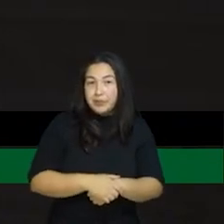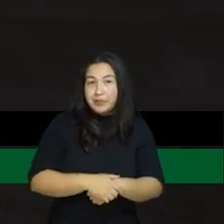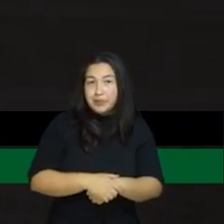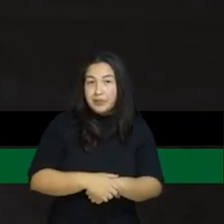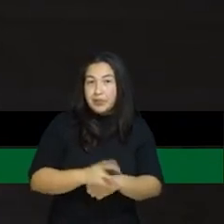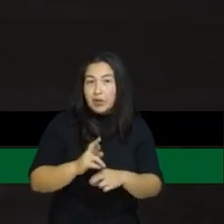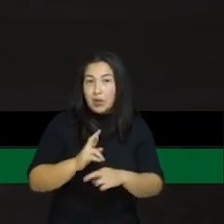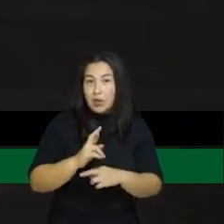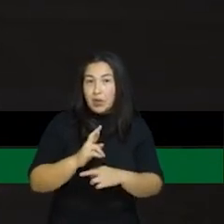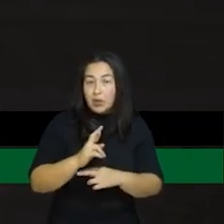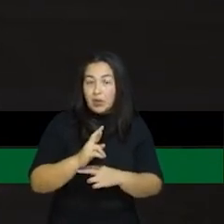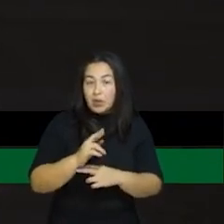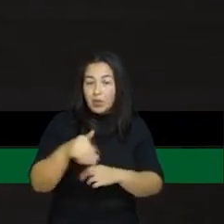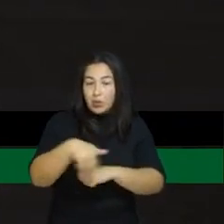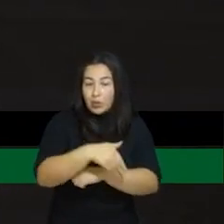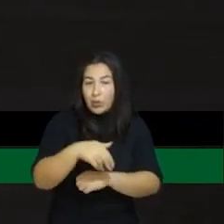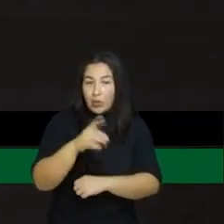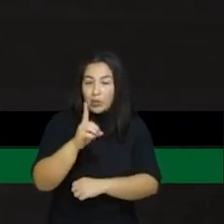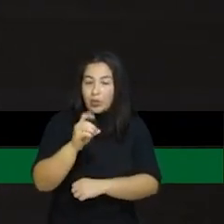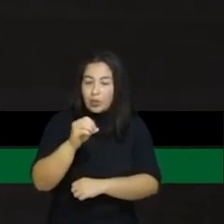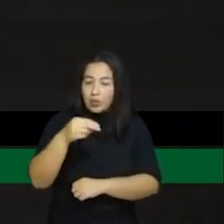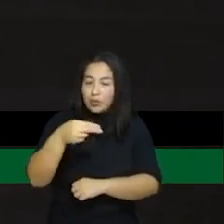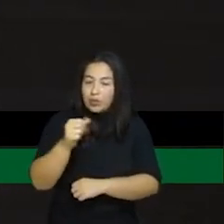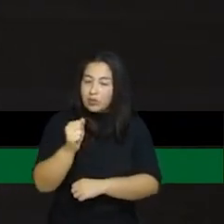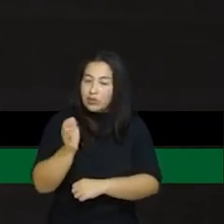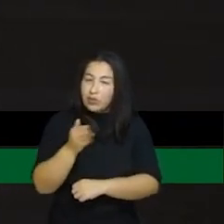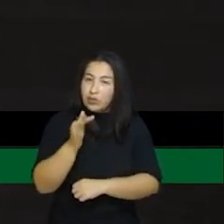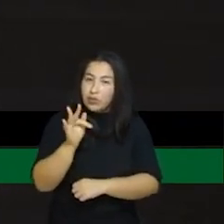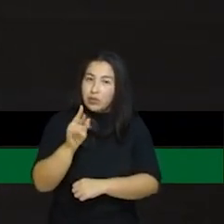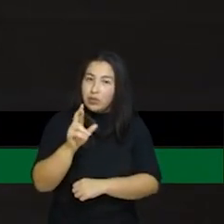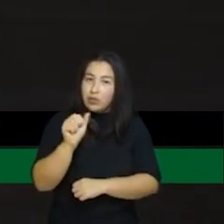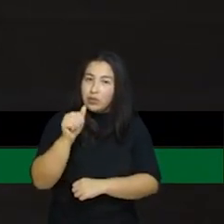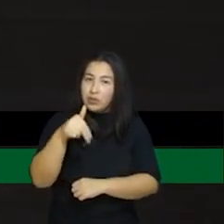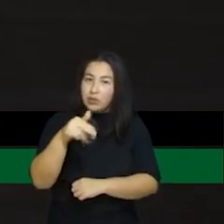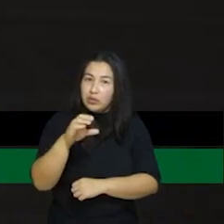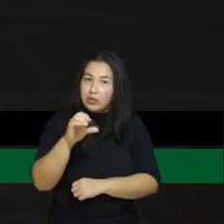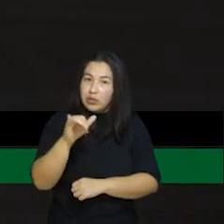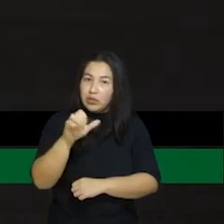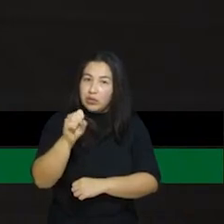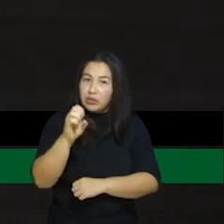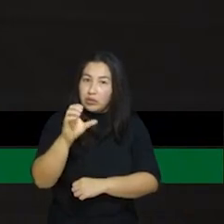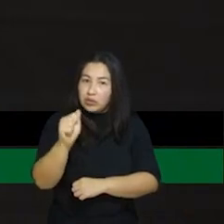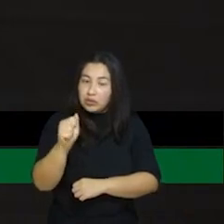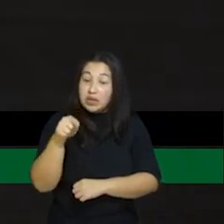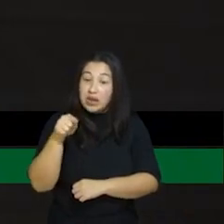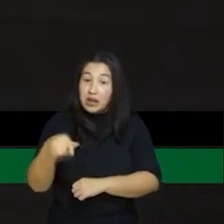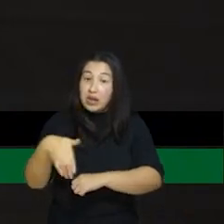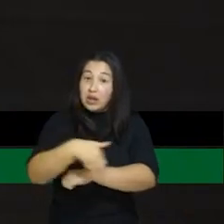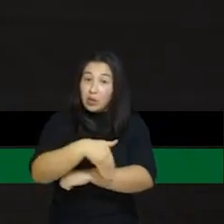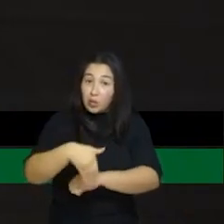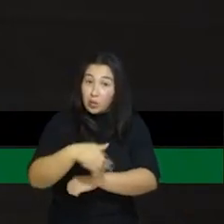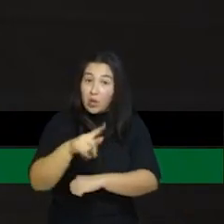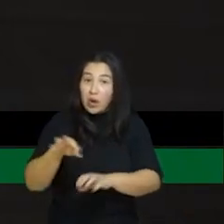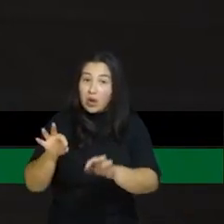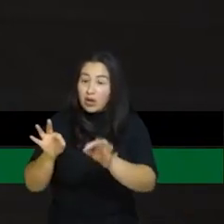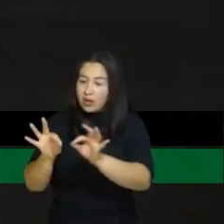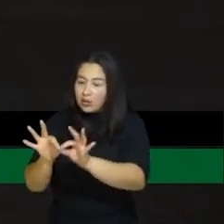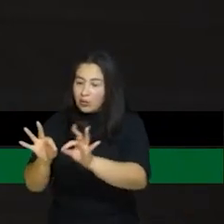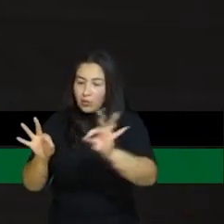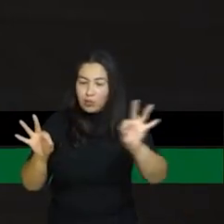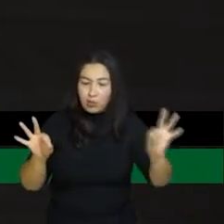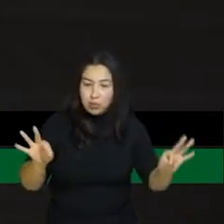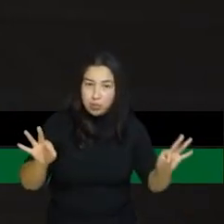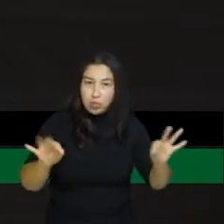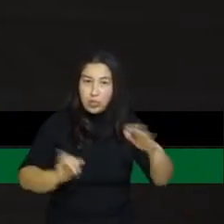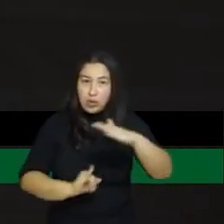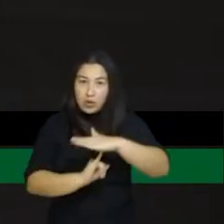Dona Francisca. Eu lembro aqui aos senhores que a Rua Dona Francisca, que liga o eixo industrial